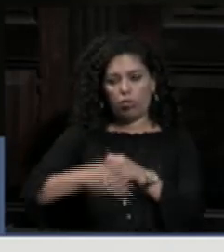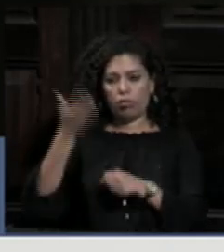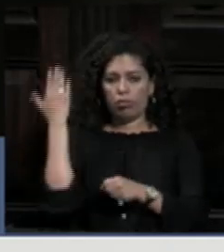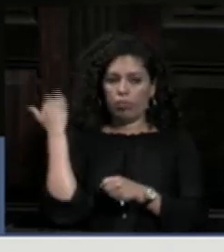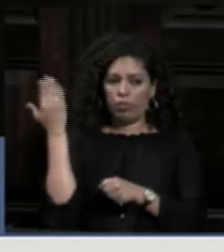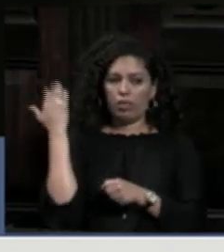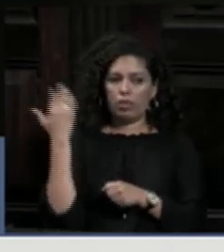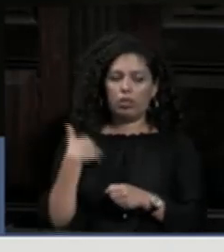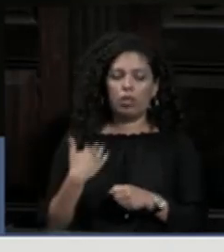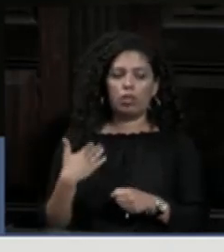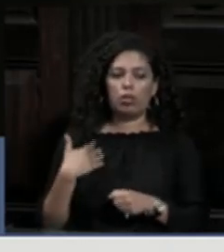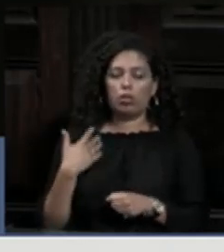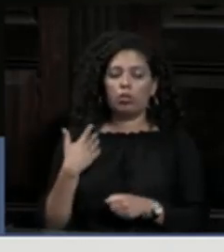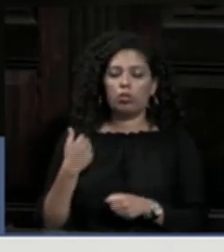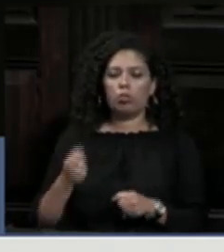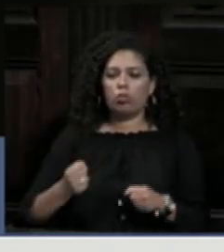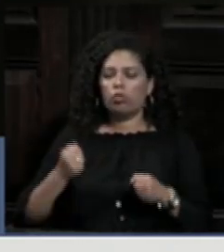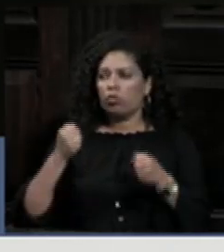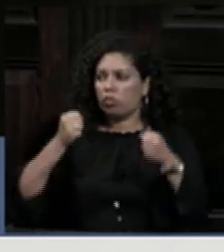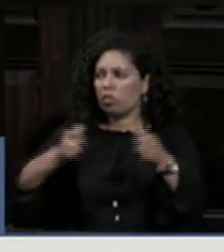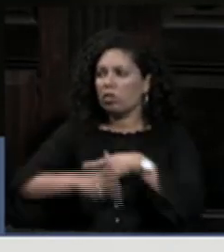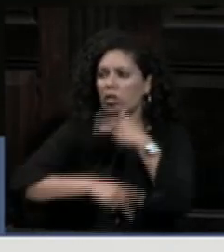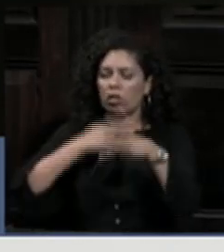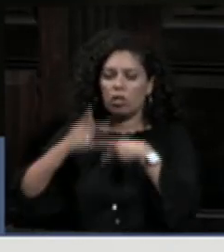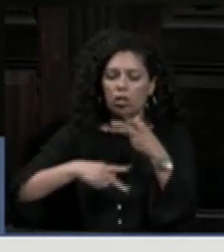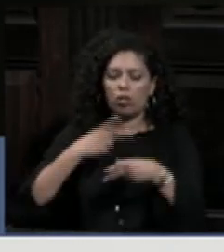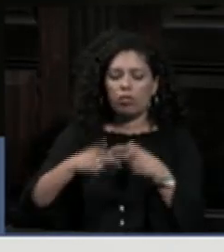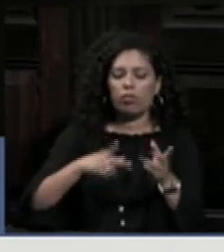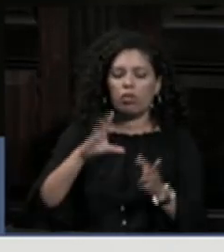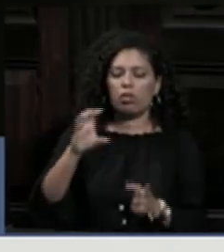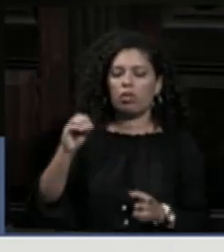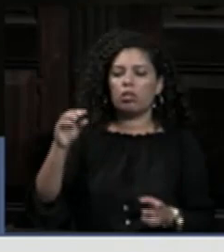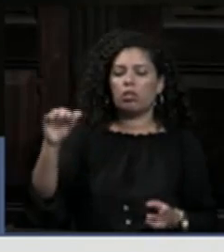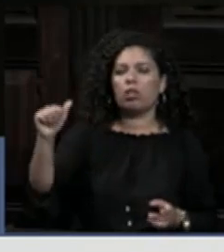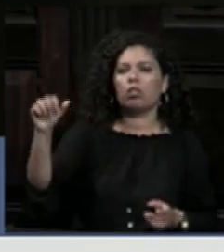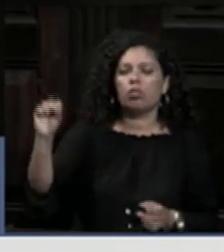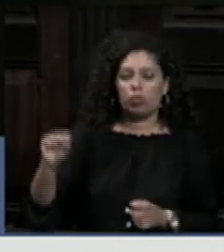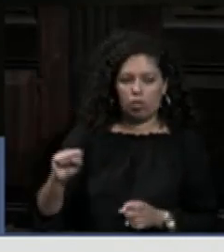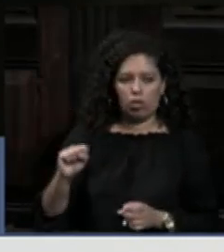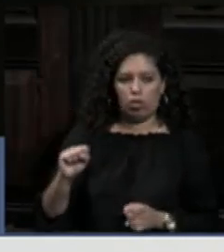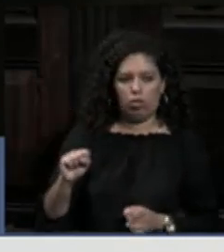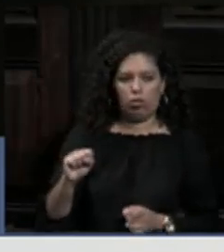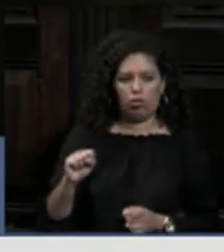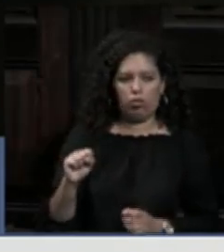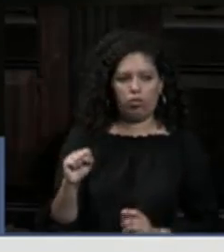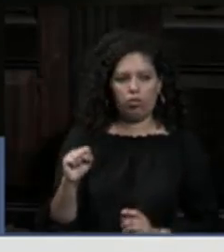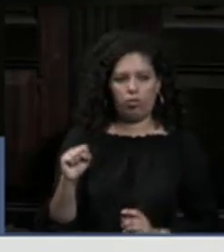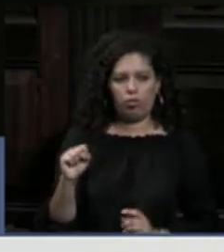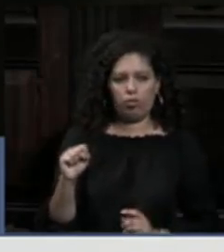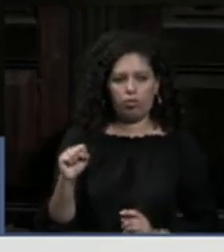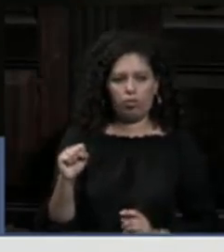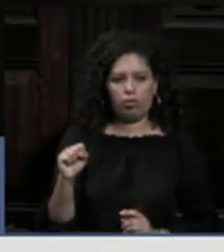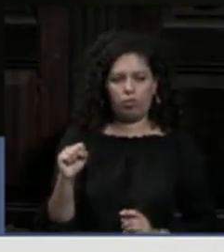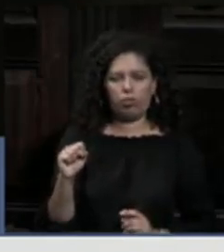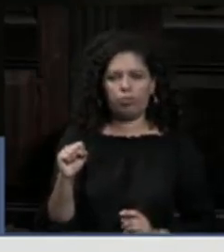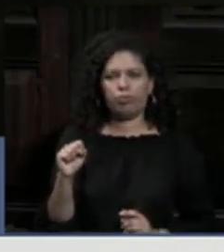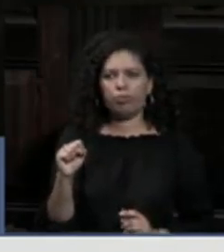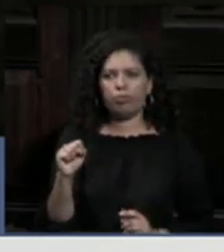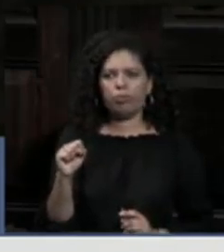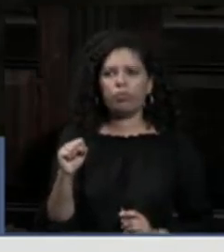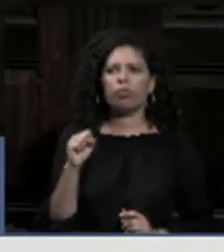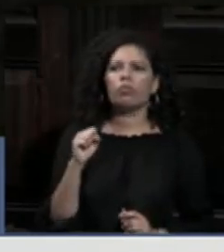pudéssemos prorrogar as cotas pra pós-graduação e aí pós graduação lato sensu